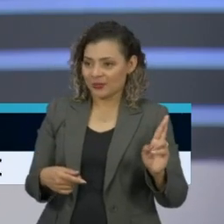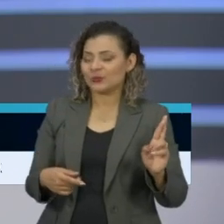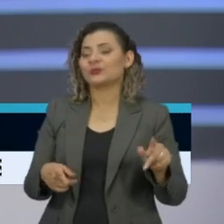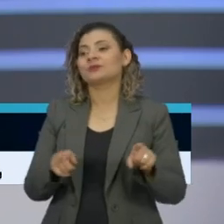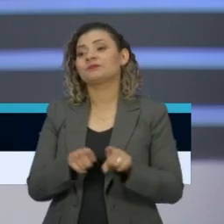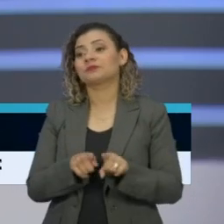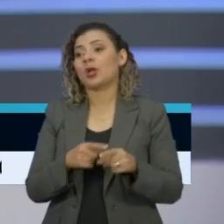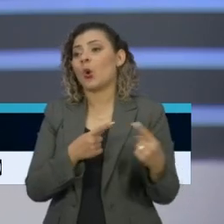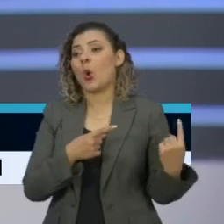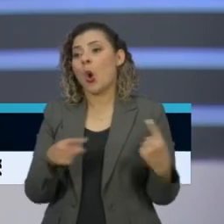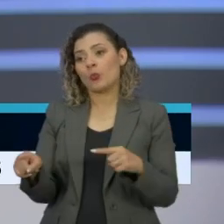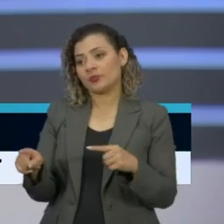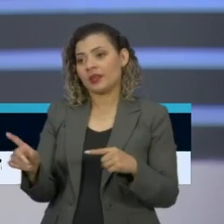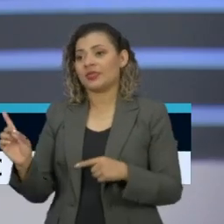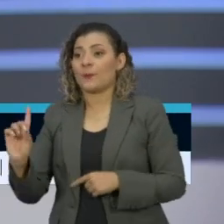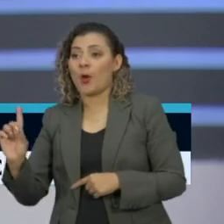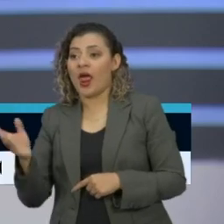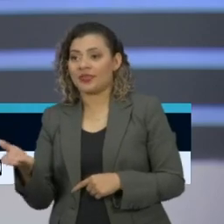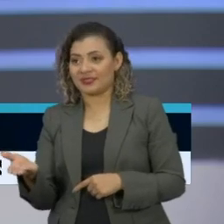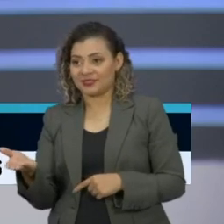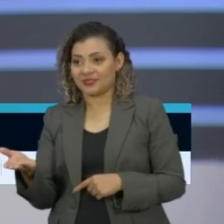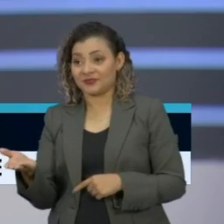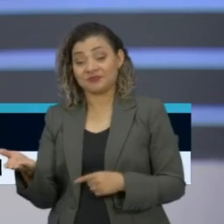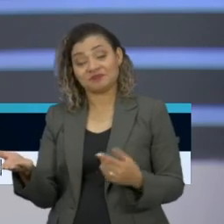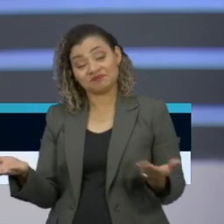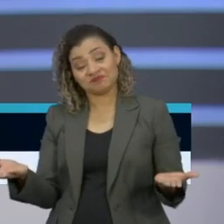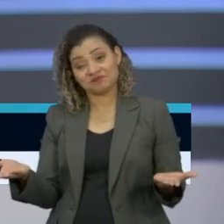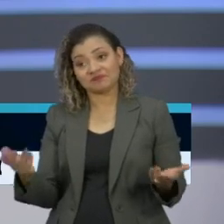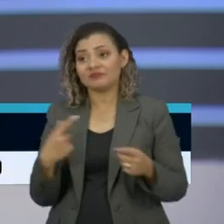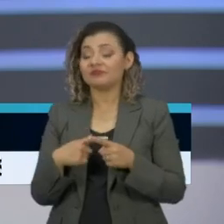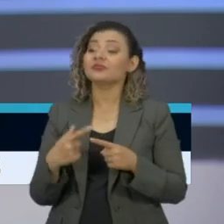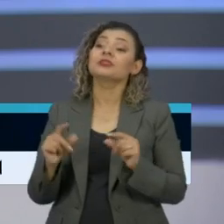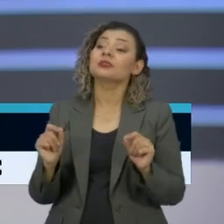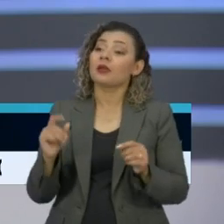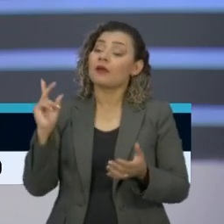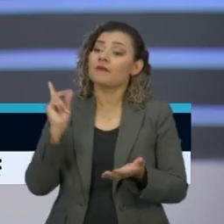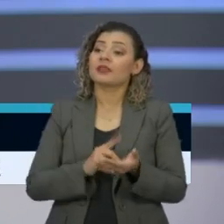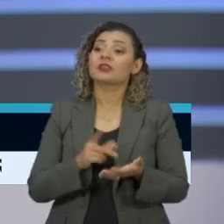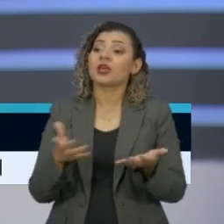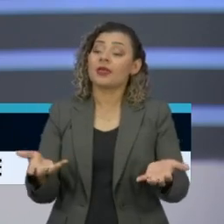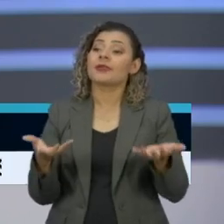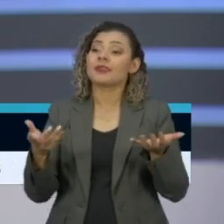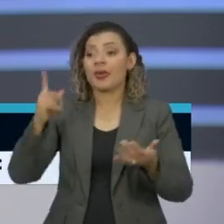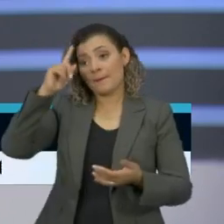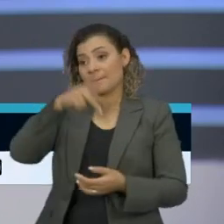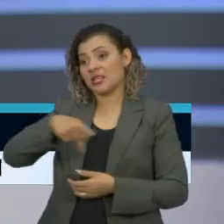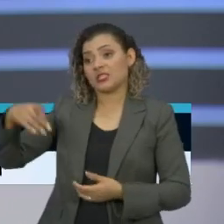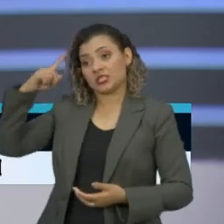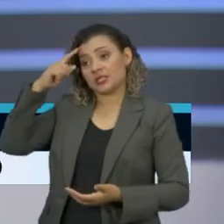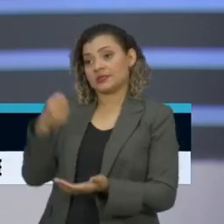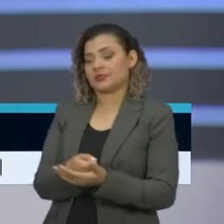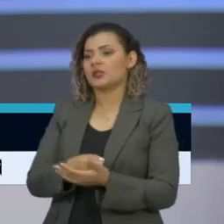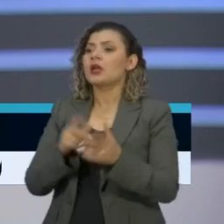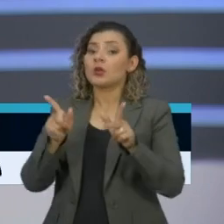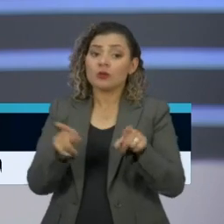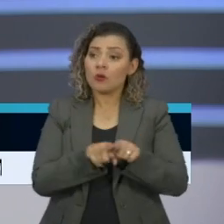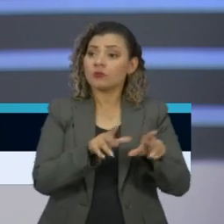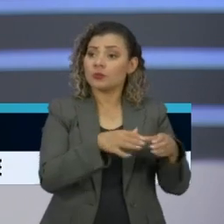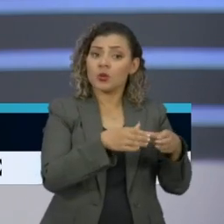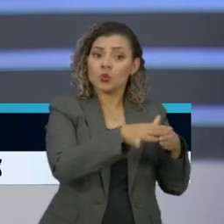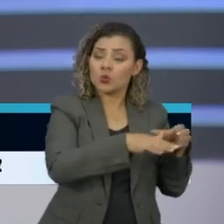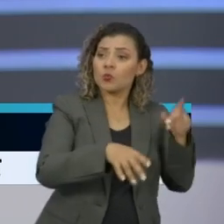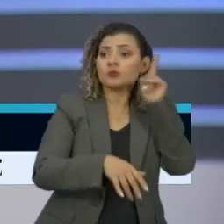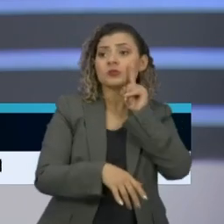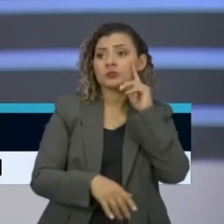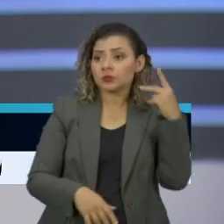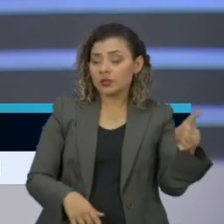por exemplo, que são contrárias a essa indicação apressada, que preferem que o próximo presidente decida. O próprio público americano, teve